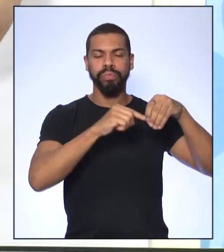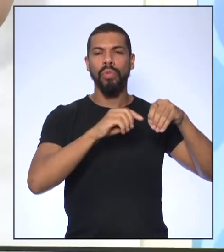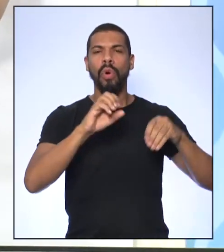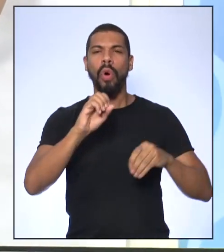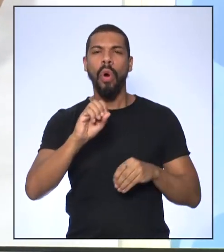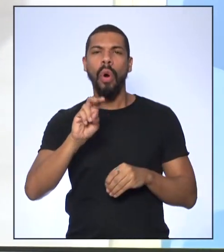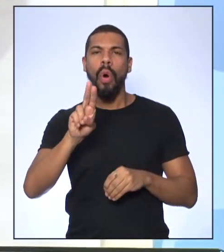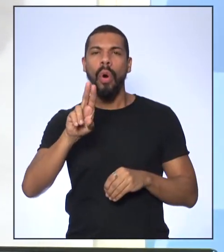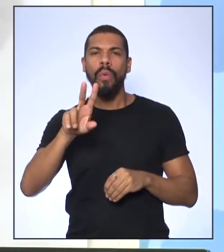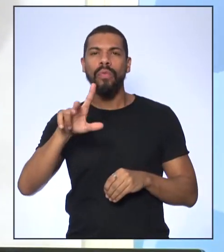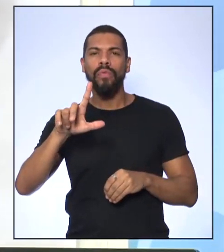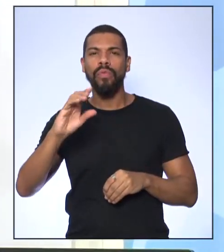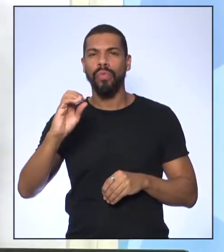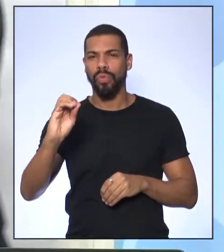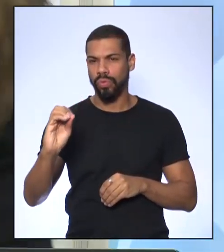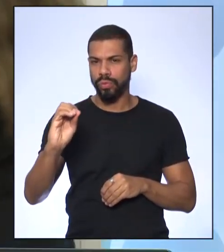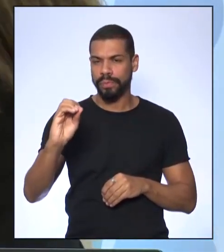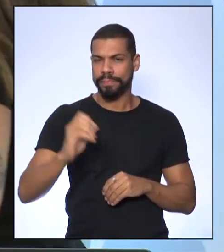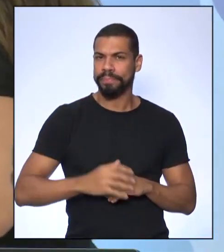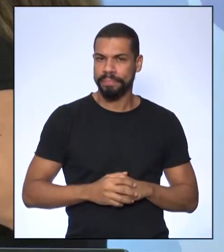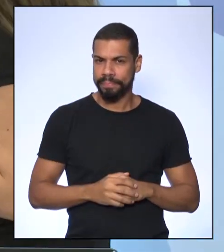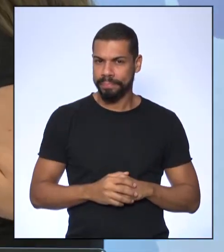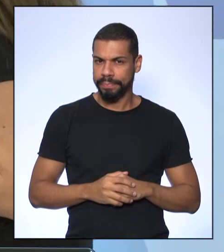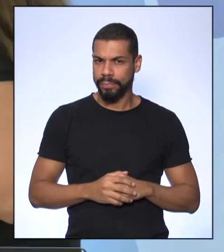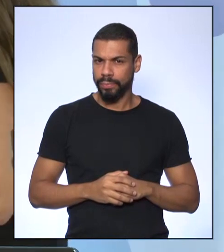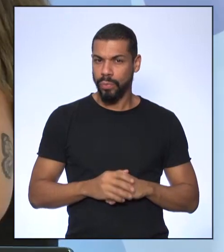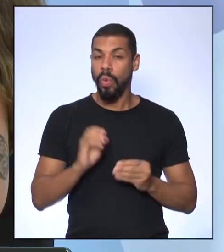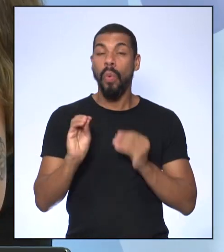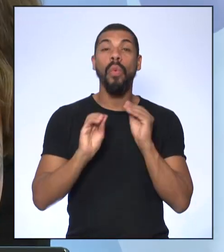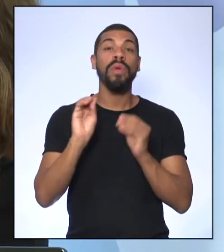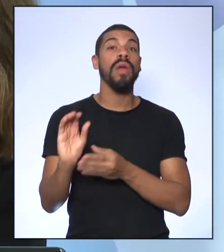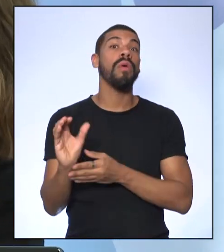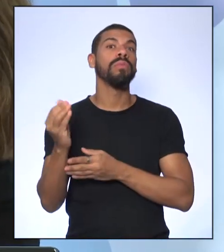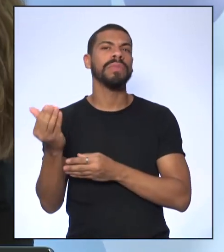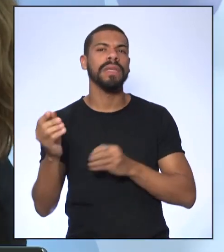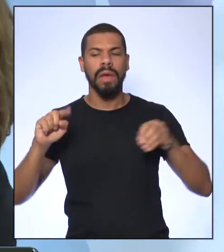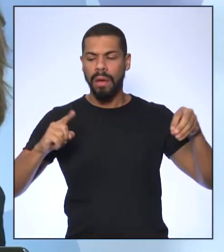né? Para que aconteça